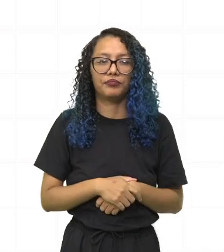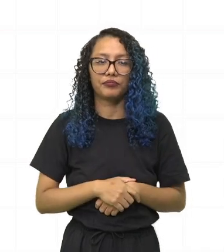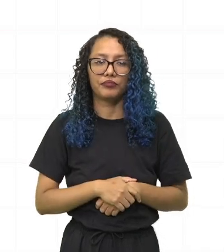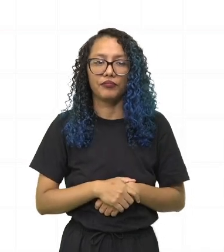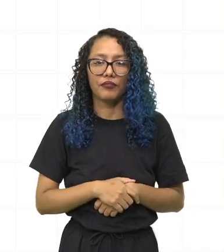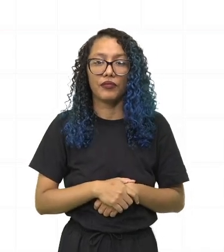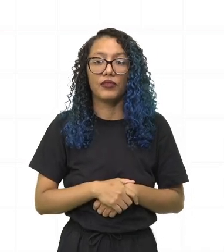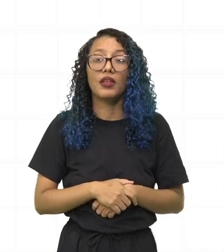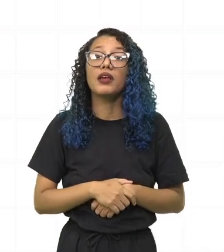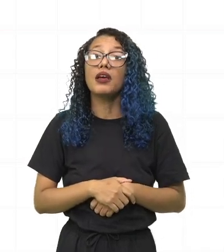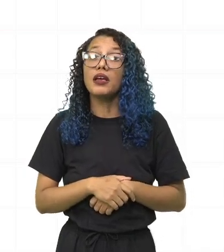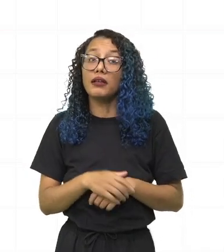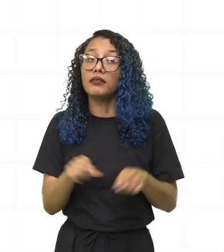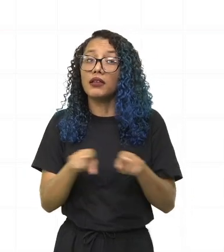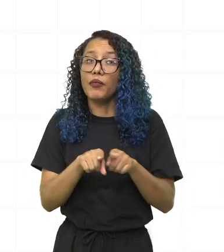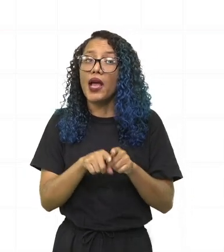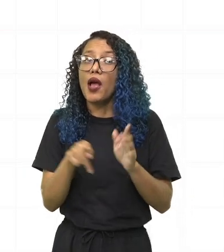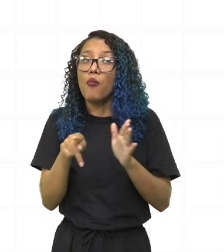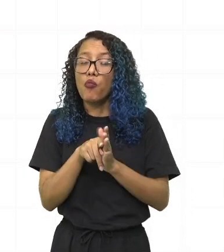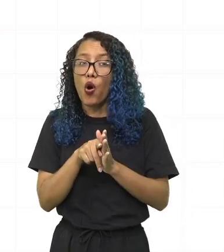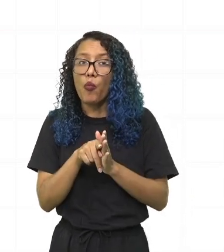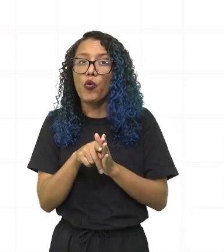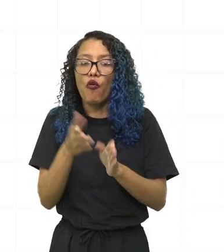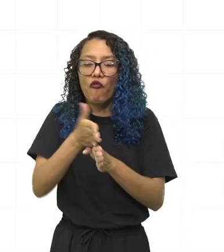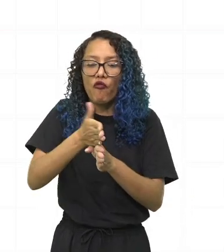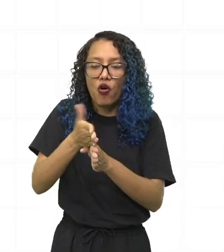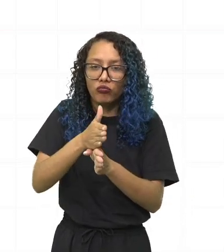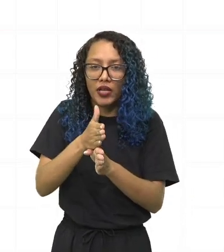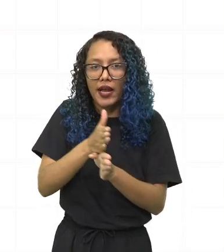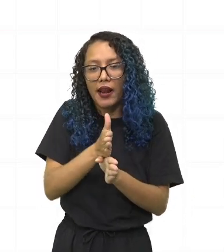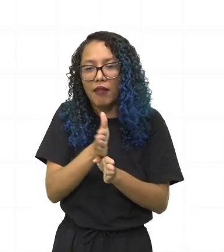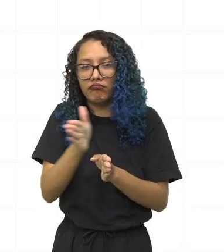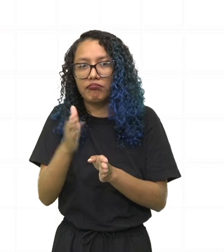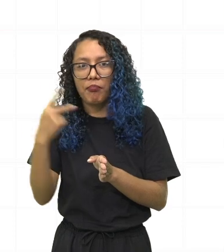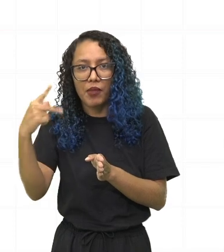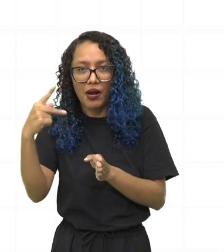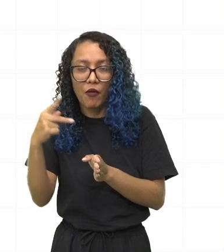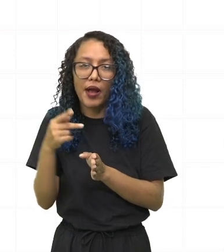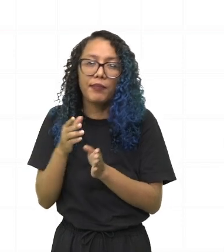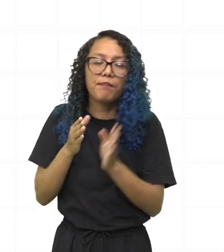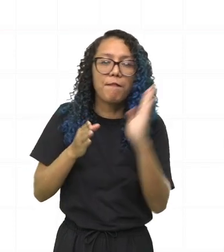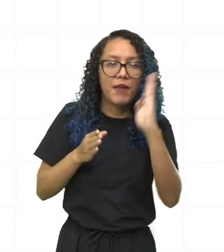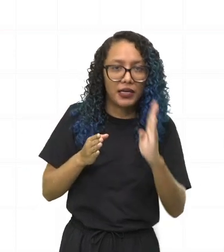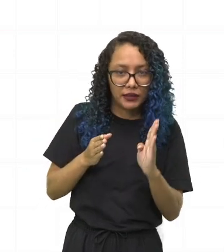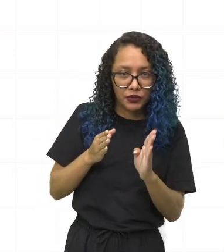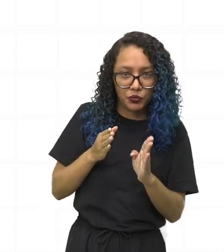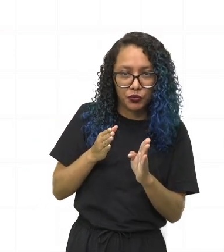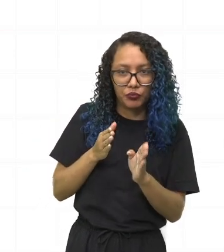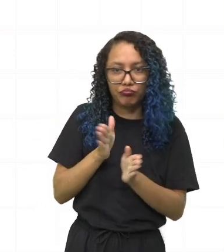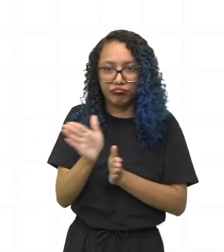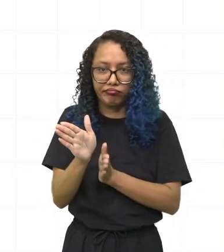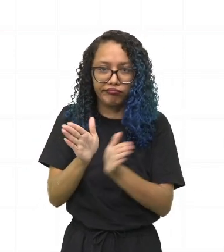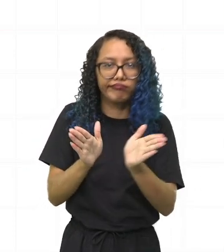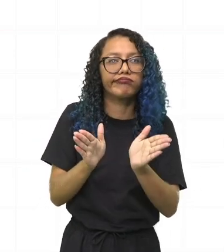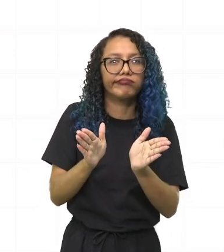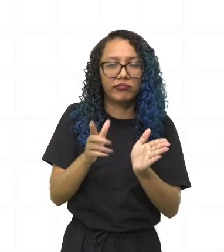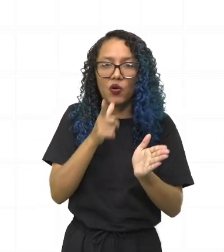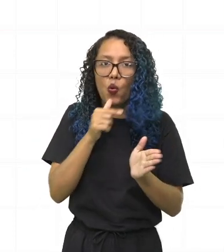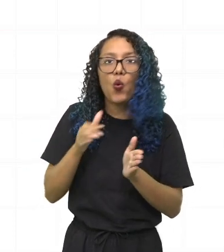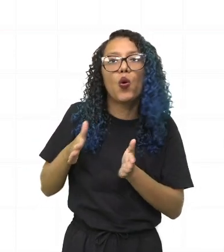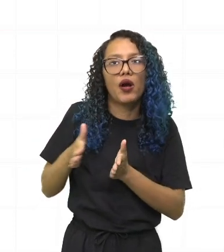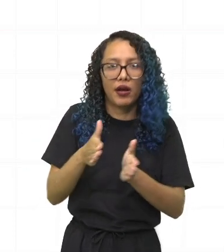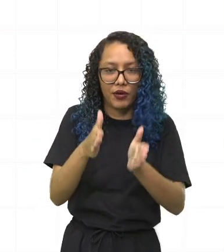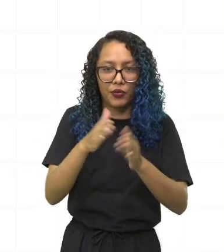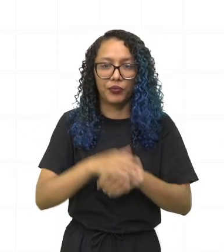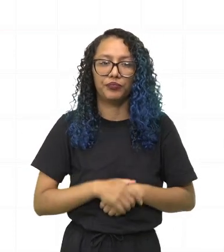ali na fronteira entre o Brasil e o Paraguai. Nós temos a usina Xiluodo, lá na China